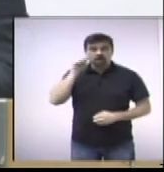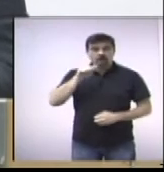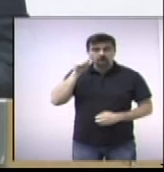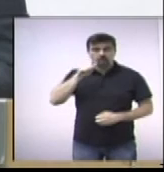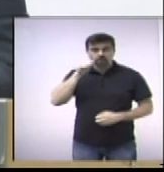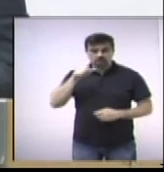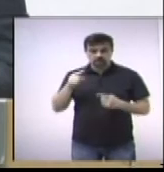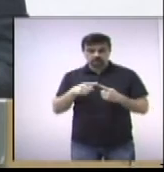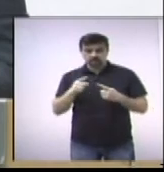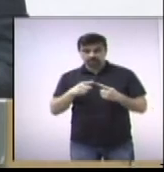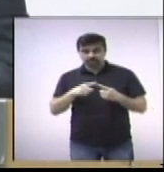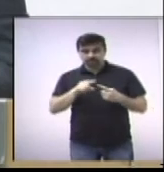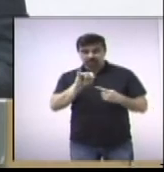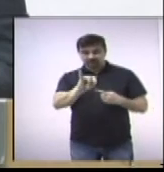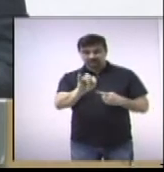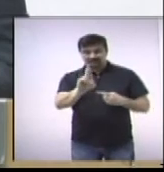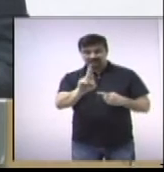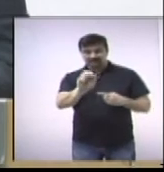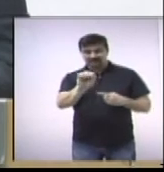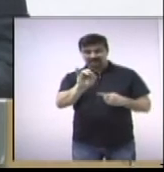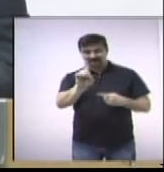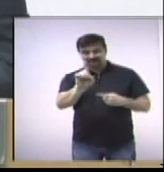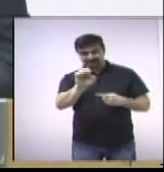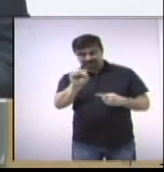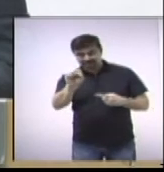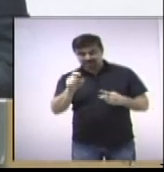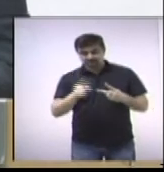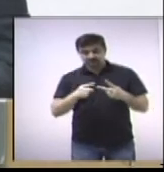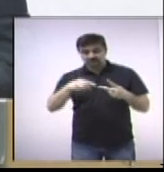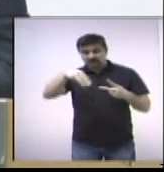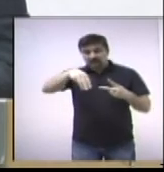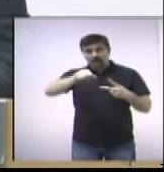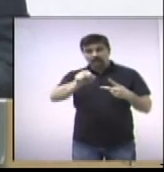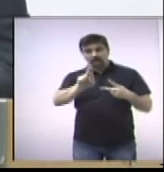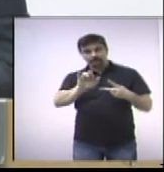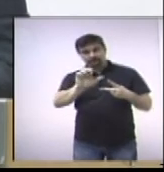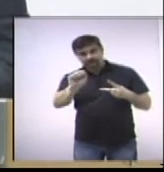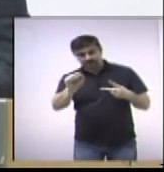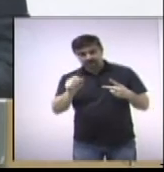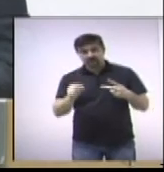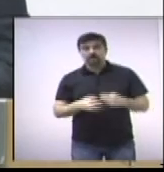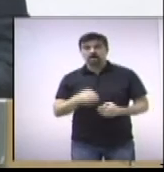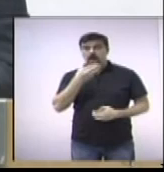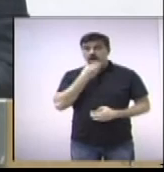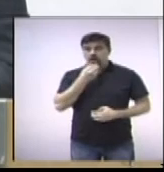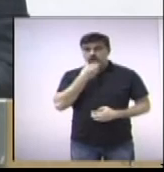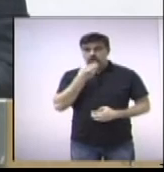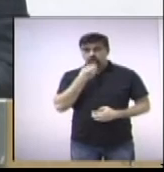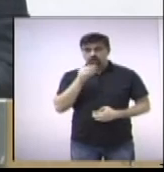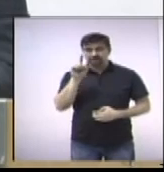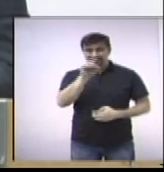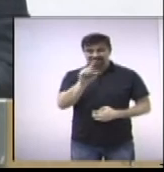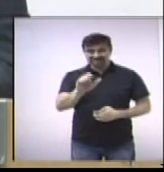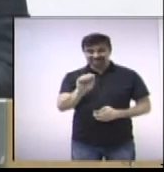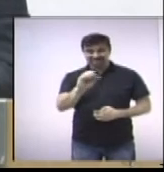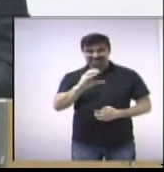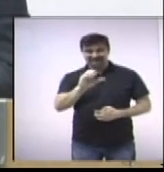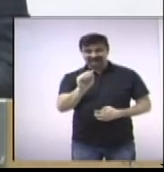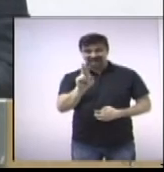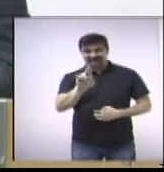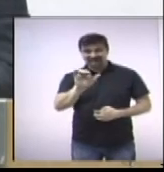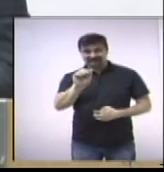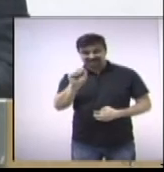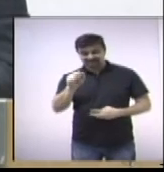senhoras Iraides dos Santos Correia e Maria Vieira Correia e dos senhores Eurico Zacarias, João de